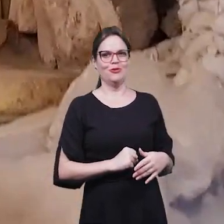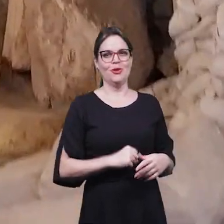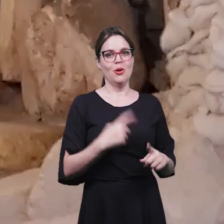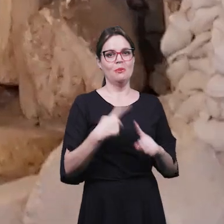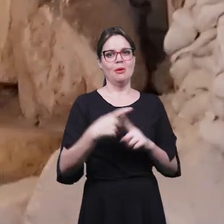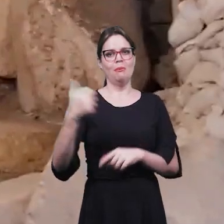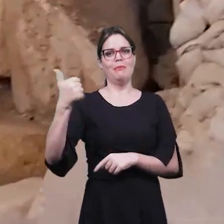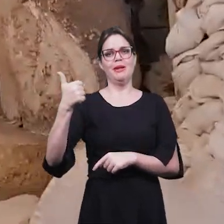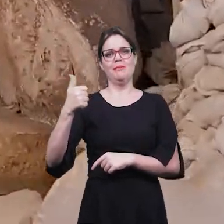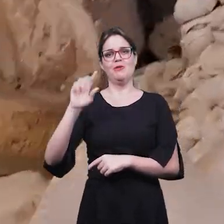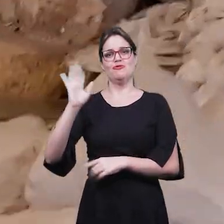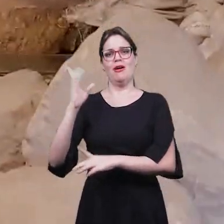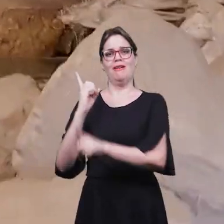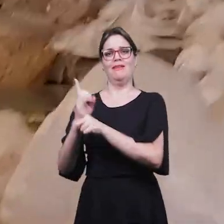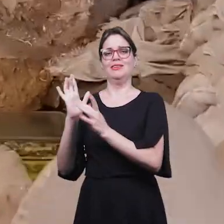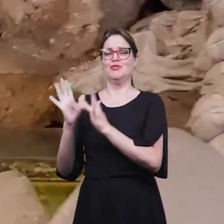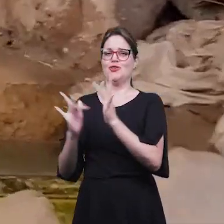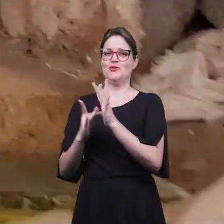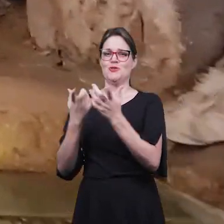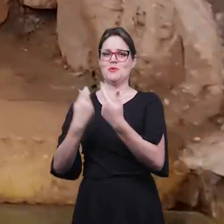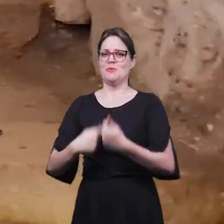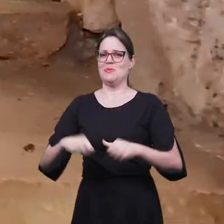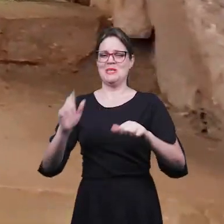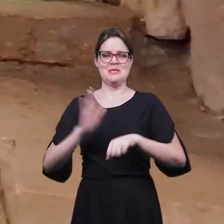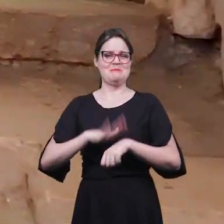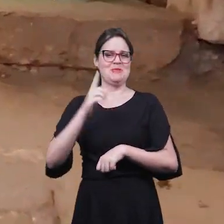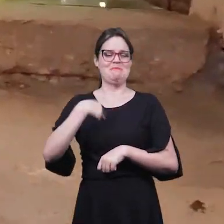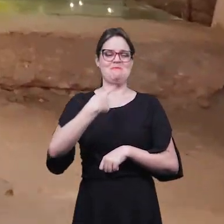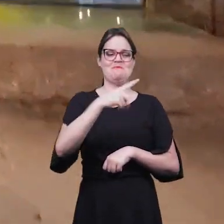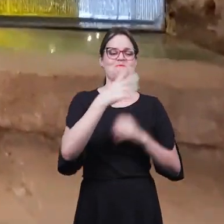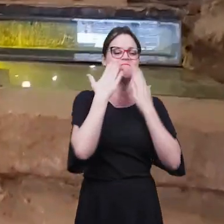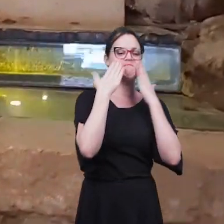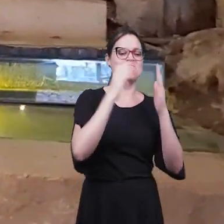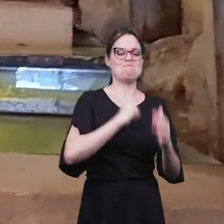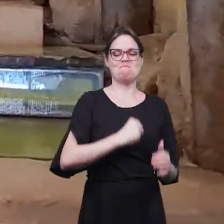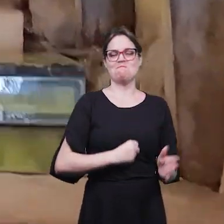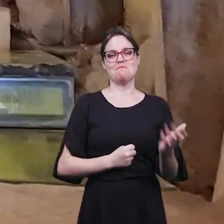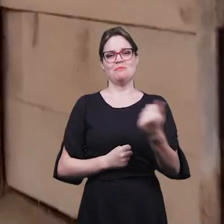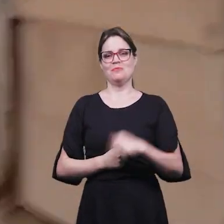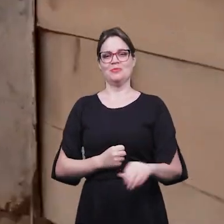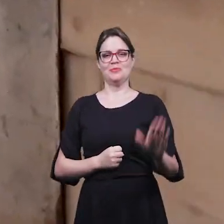sacerdote, né? No encontro com Jesus, ele já abriu, recebeu a bênção, né? Já recebeu a